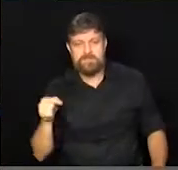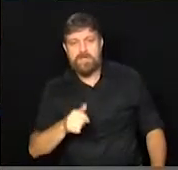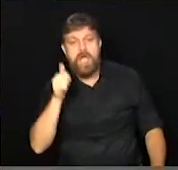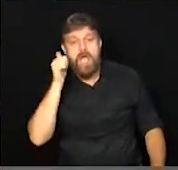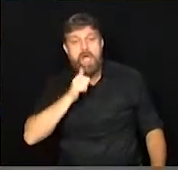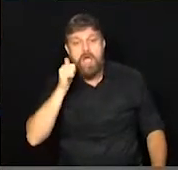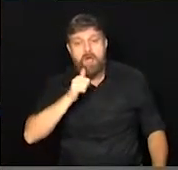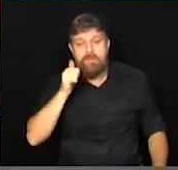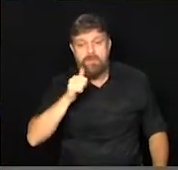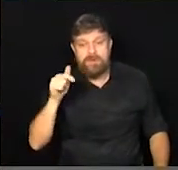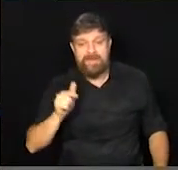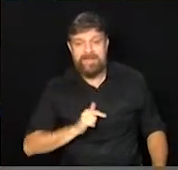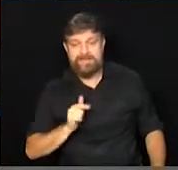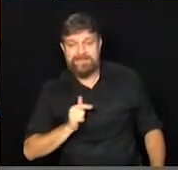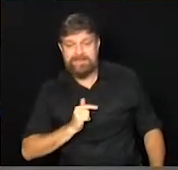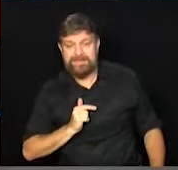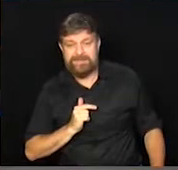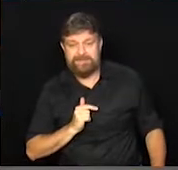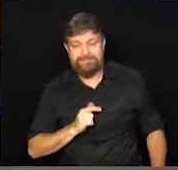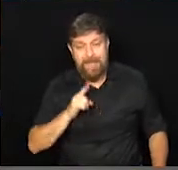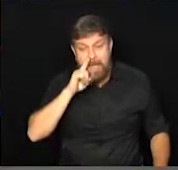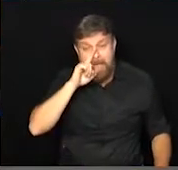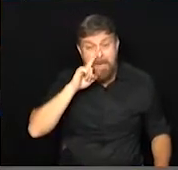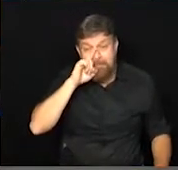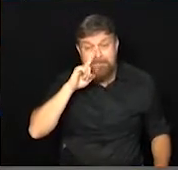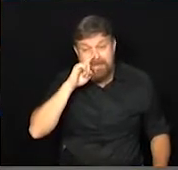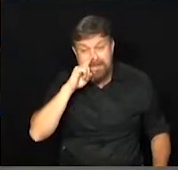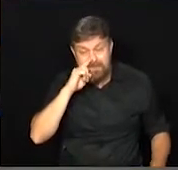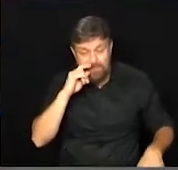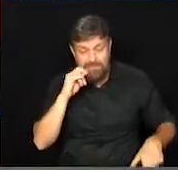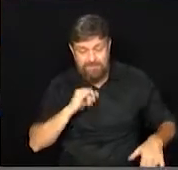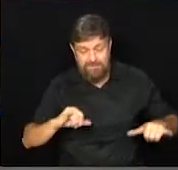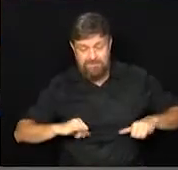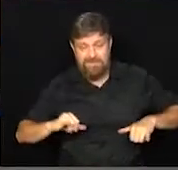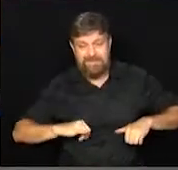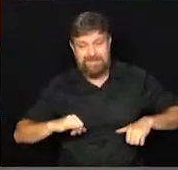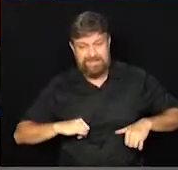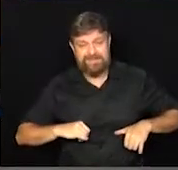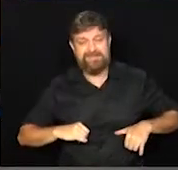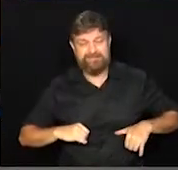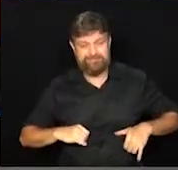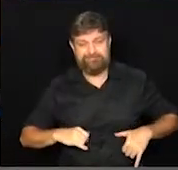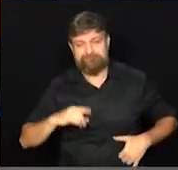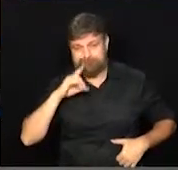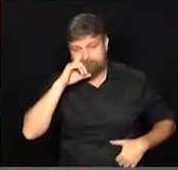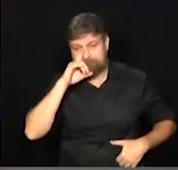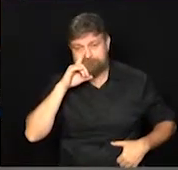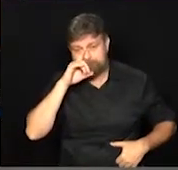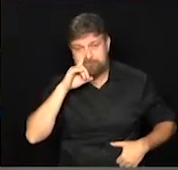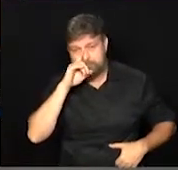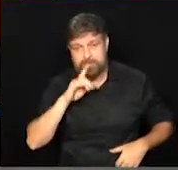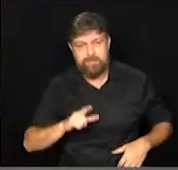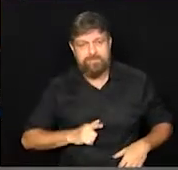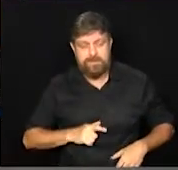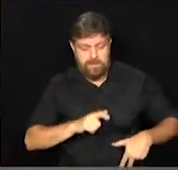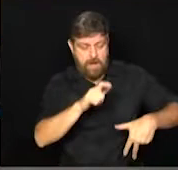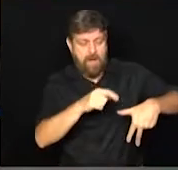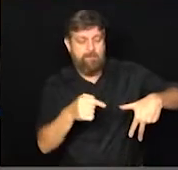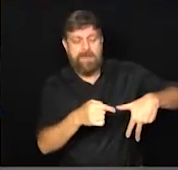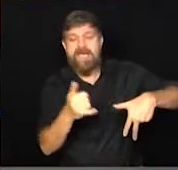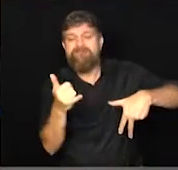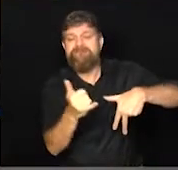em situação de violência, né? Isso eu acho que é importante, porque a vítima, quando a gente trata a mulher como